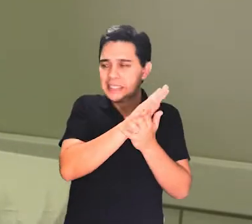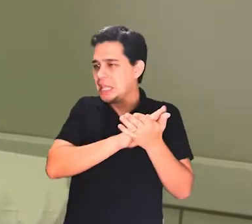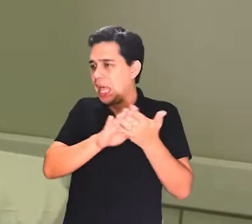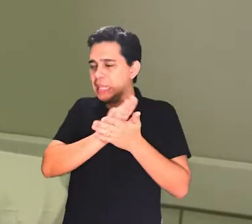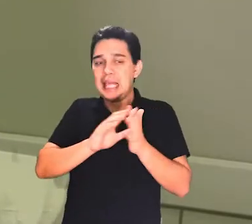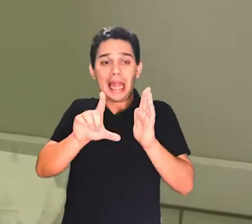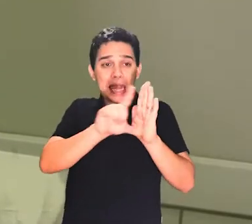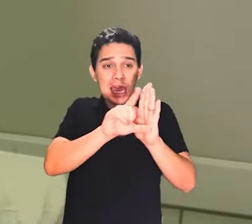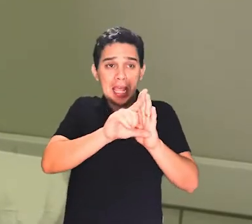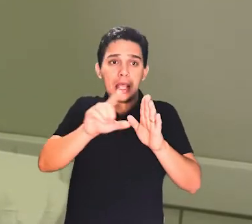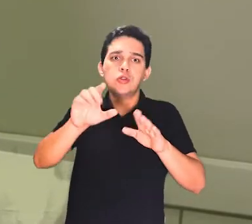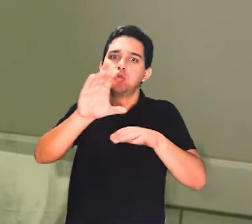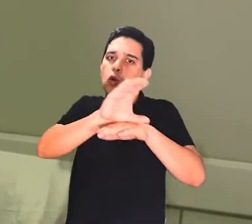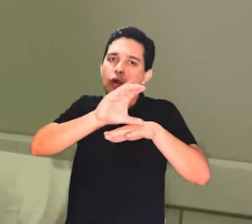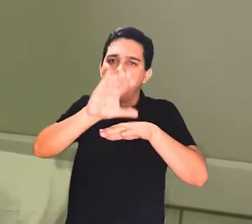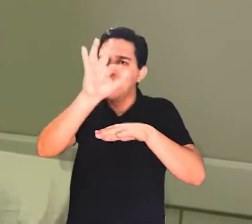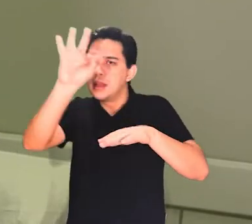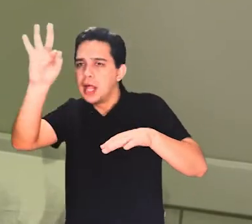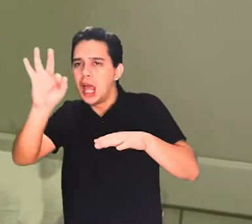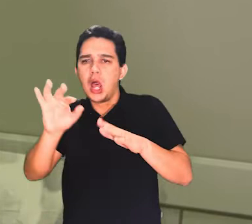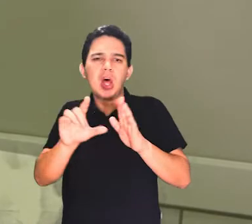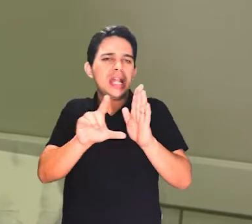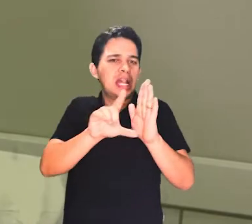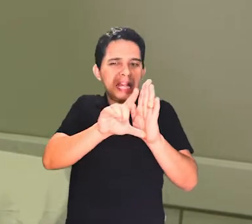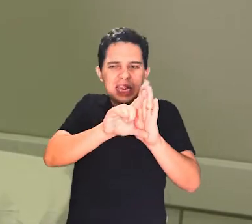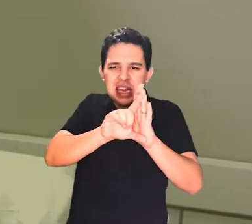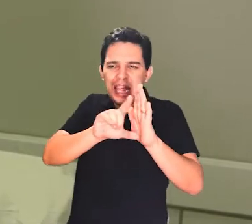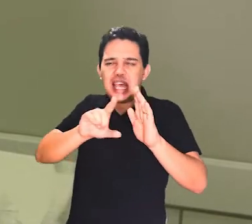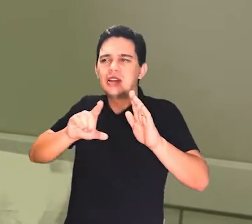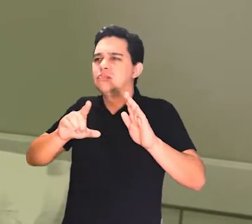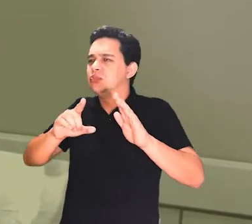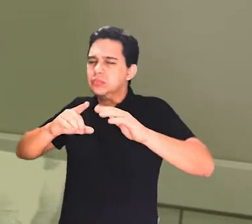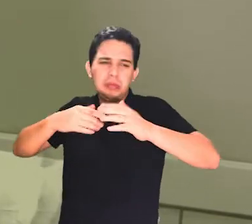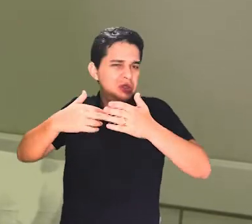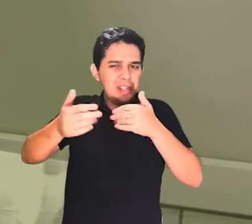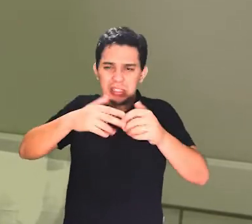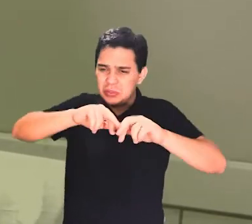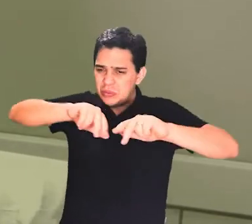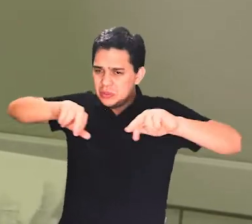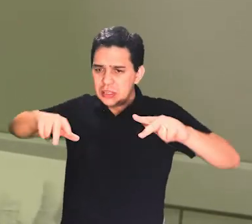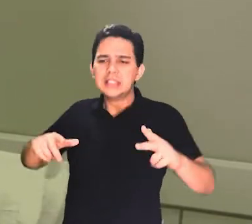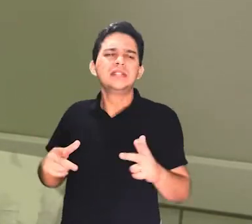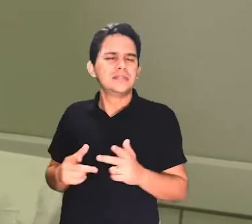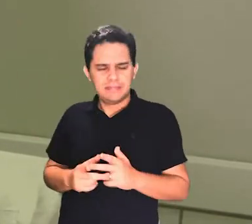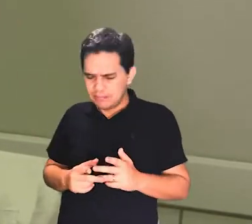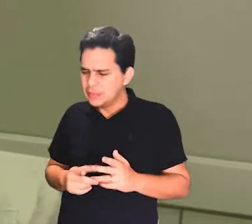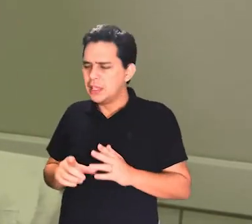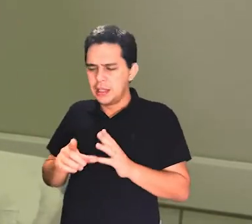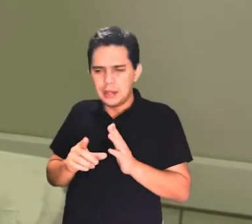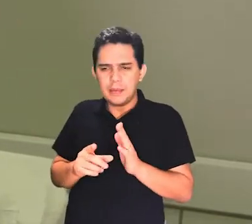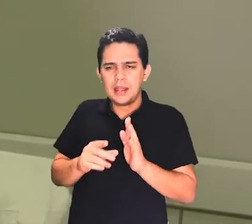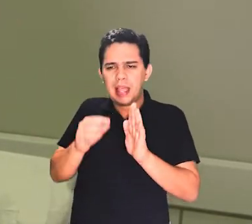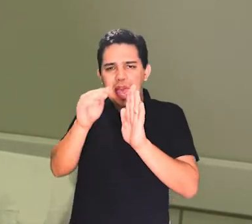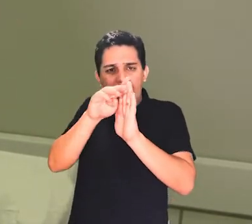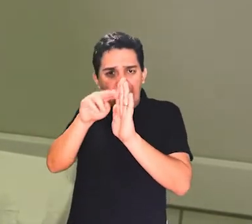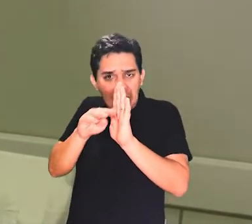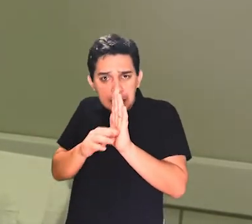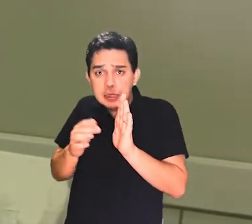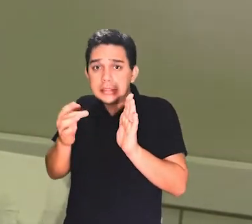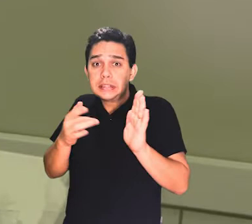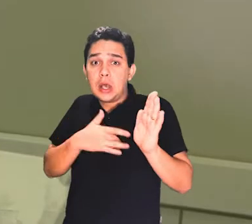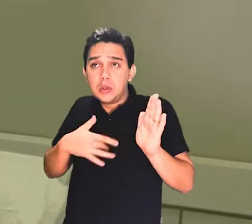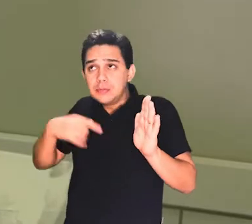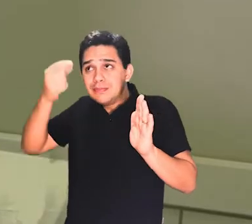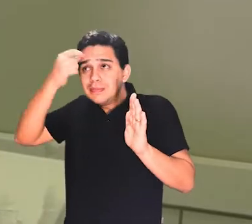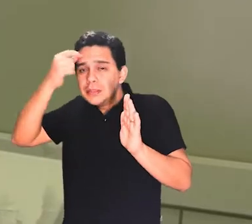nacionais, né, sobre com violação ao Programa Nacional de Saúde Mental. E, enfim,